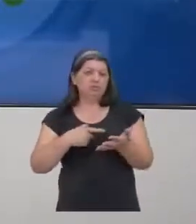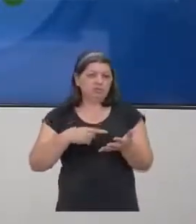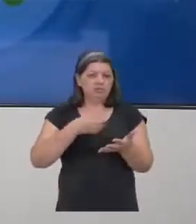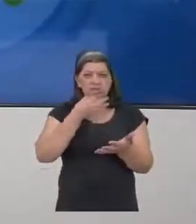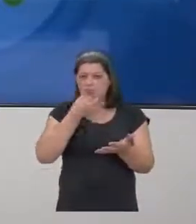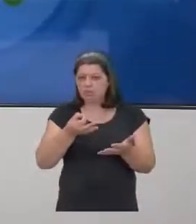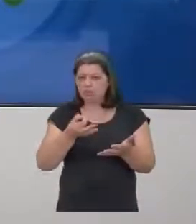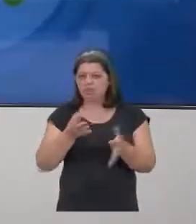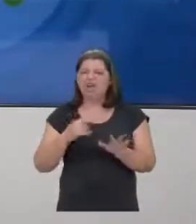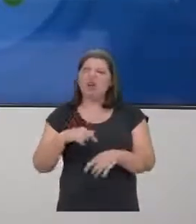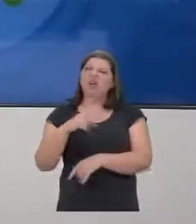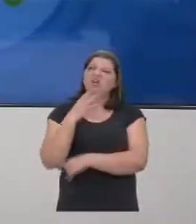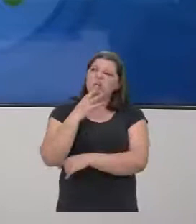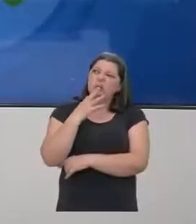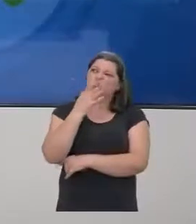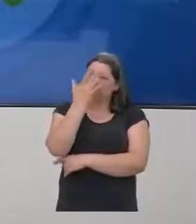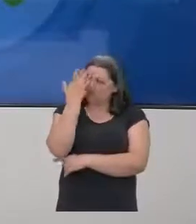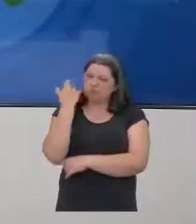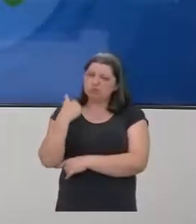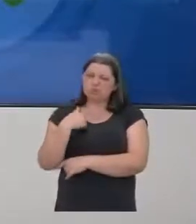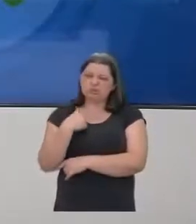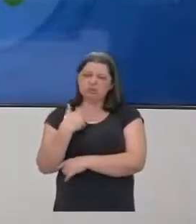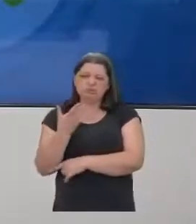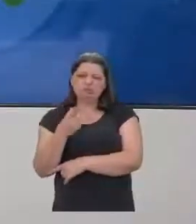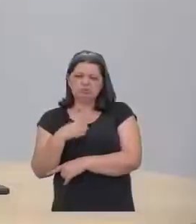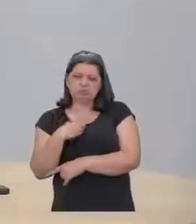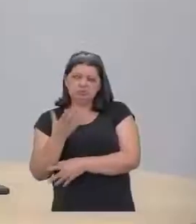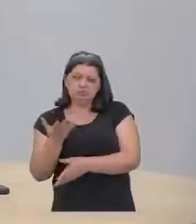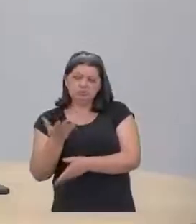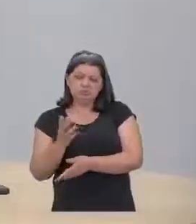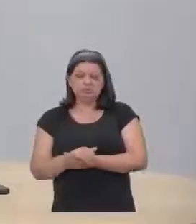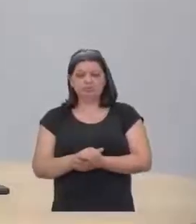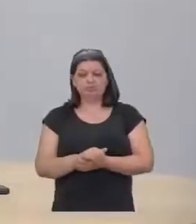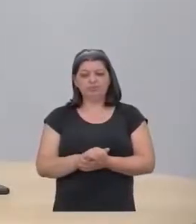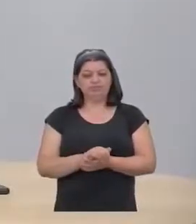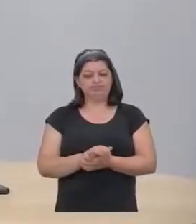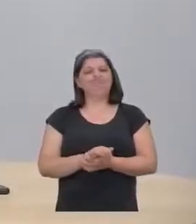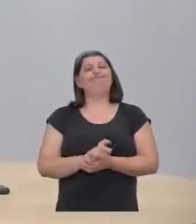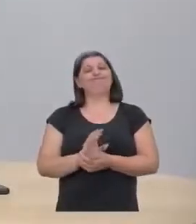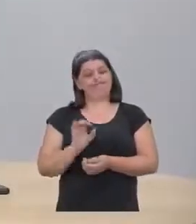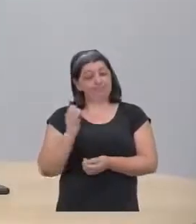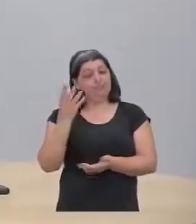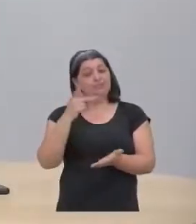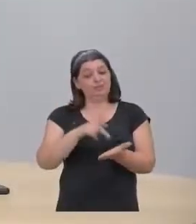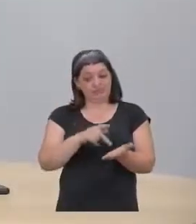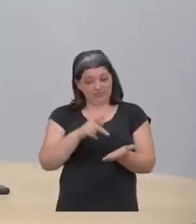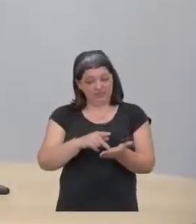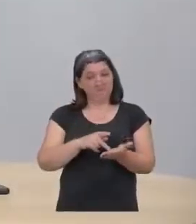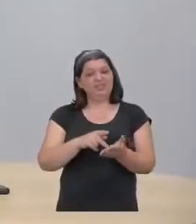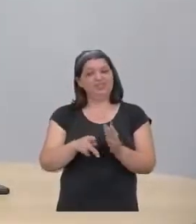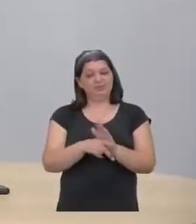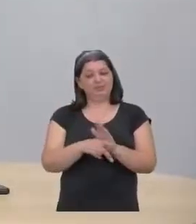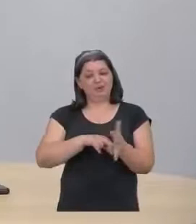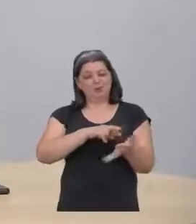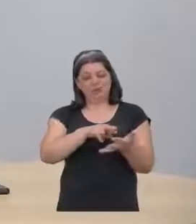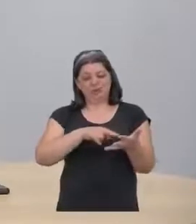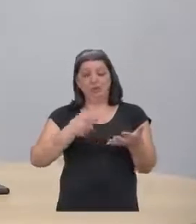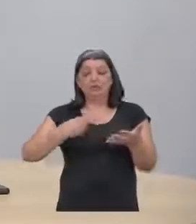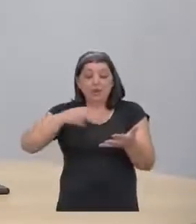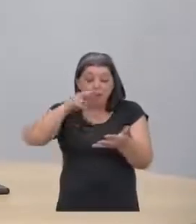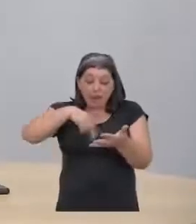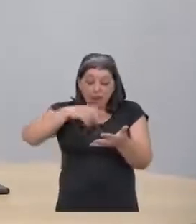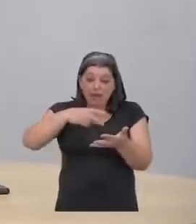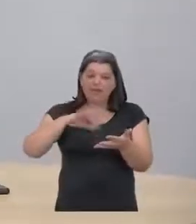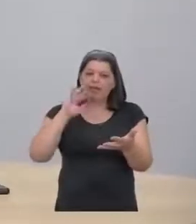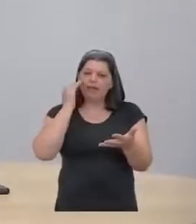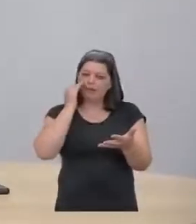eu conheço alguém que... Não, professora, conhece alguém. Isso acontece muito em redação, né? Você tem que ler mais,